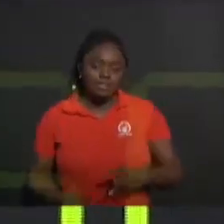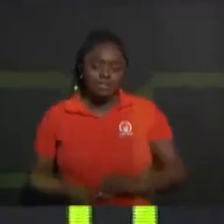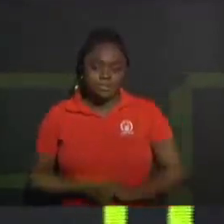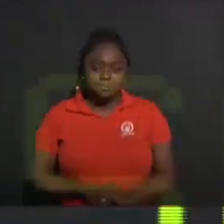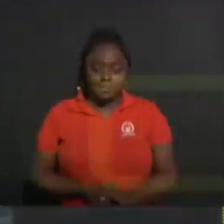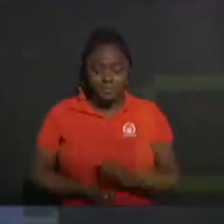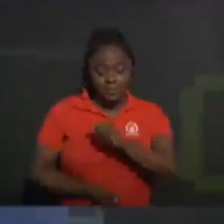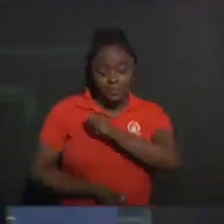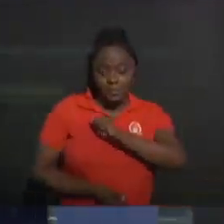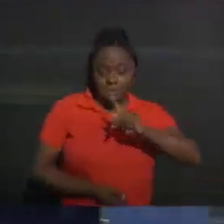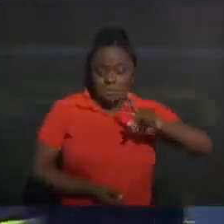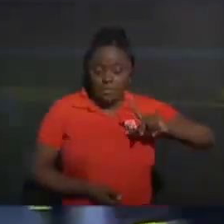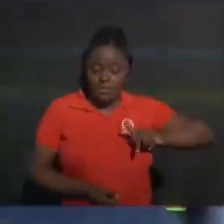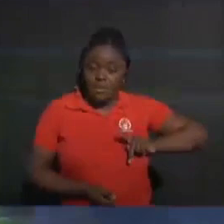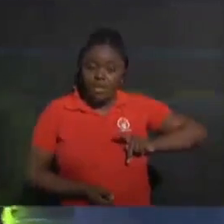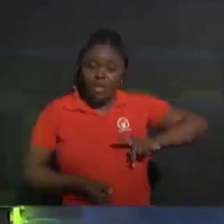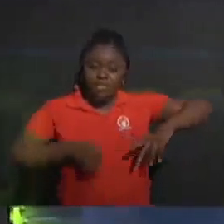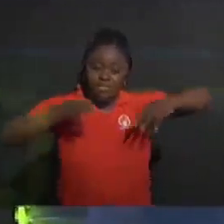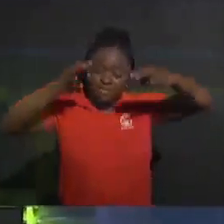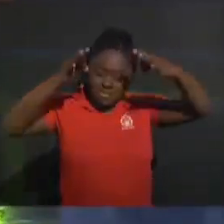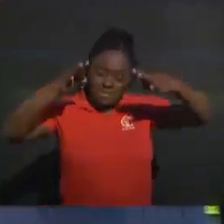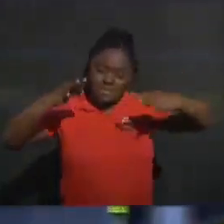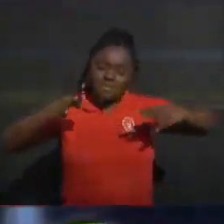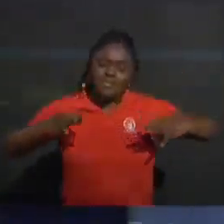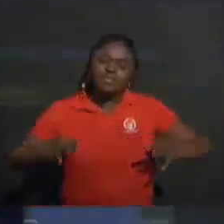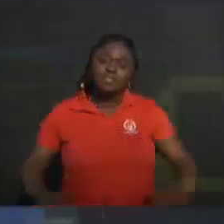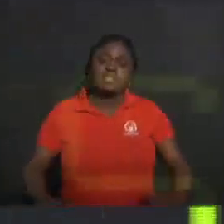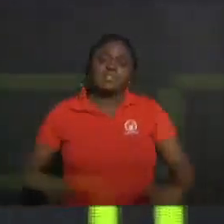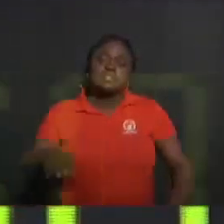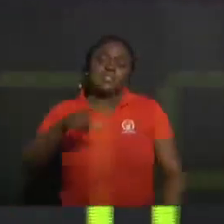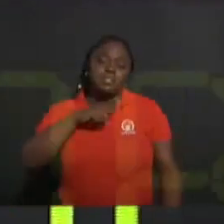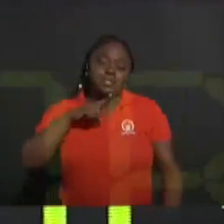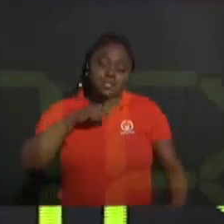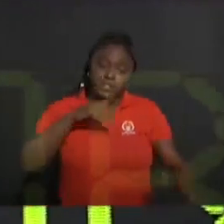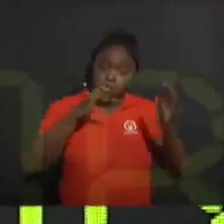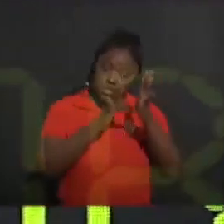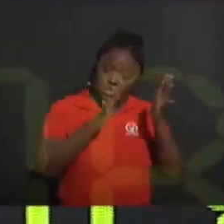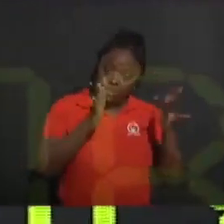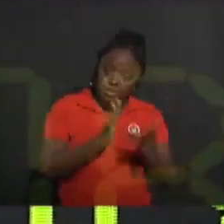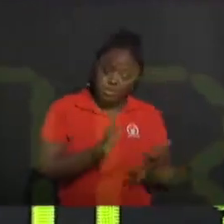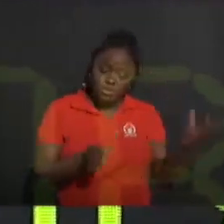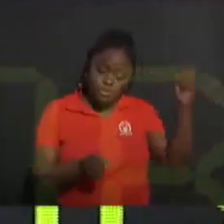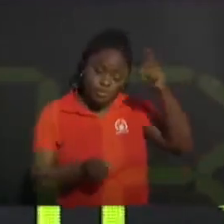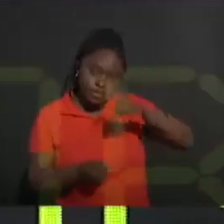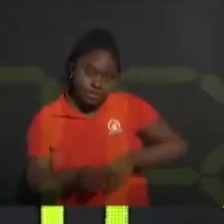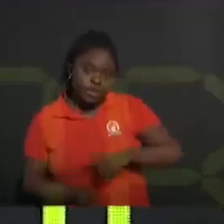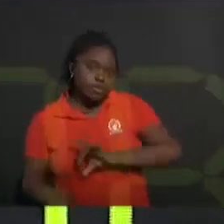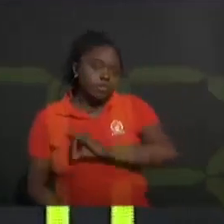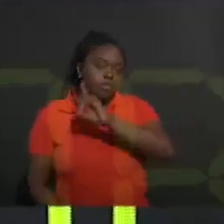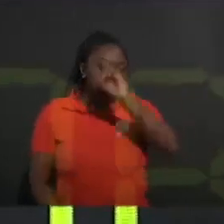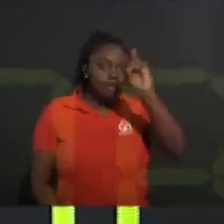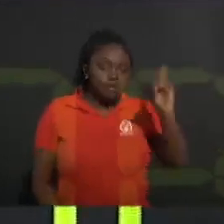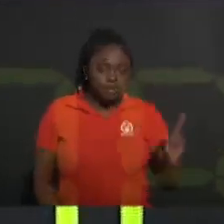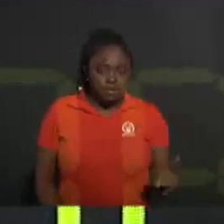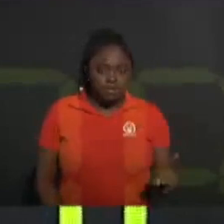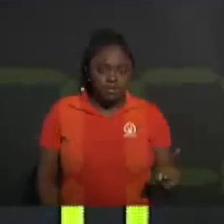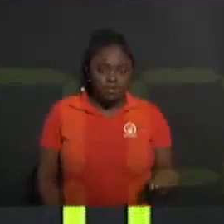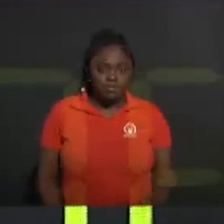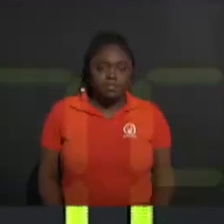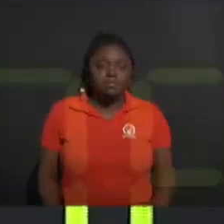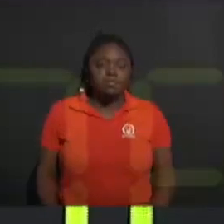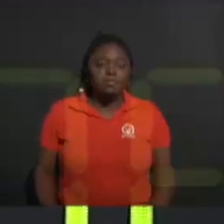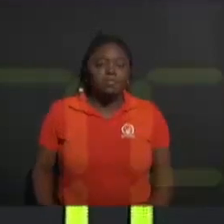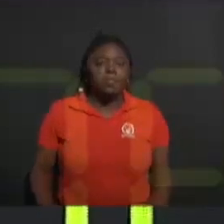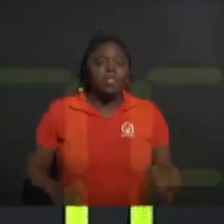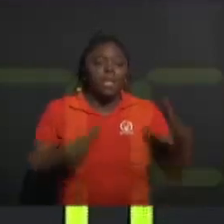Os apóstolos tinham certeza que Jesus voltaria nos seus dias. A